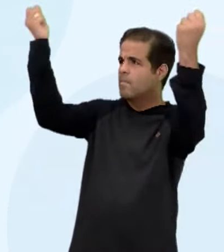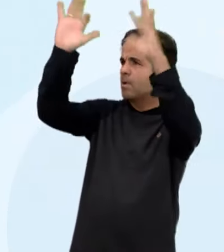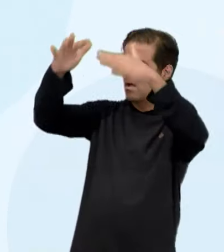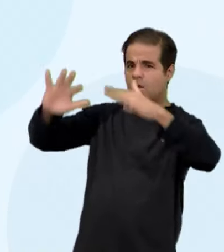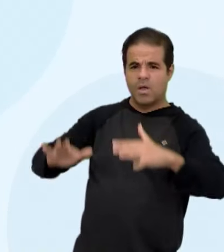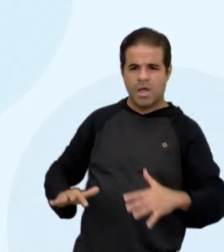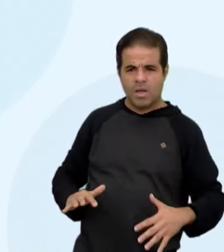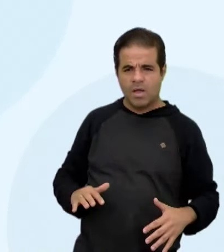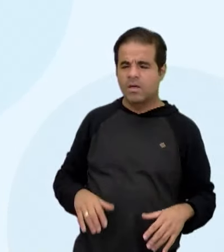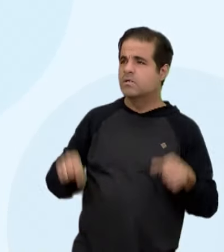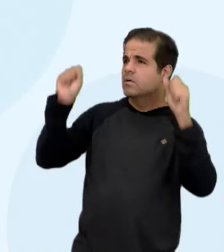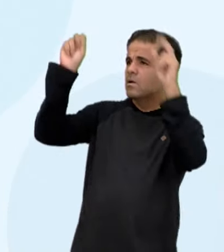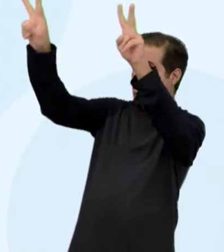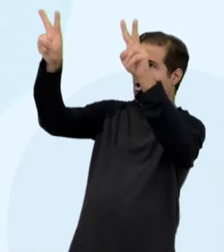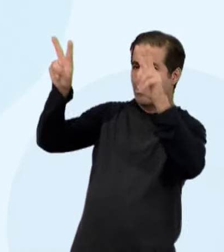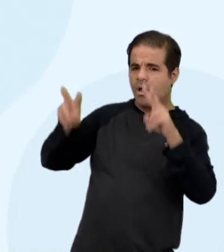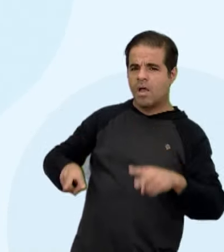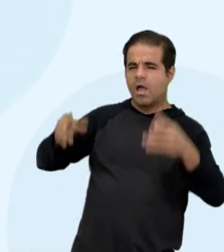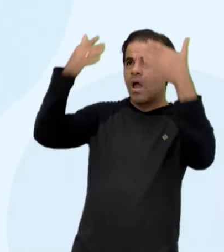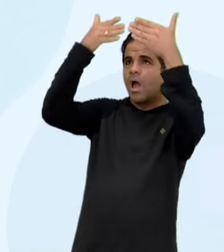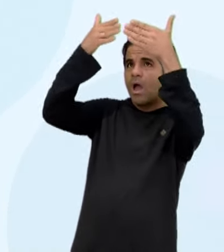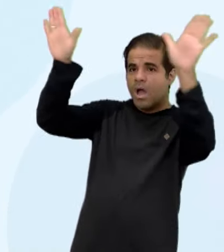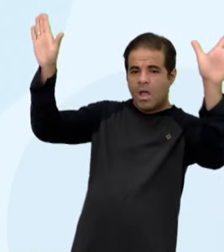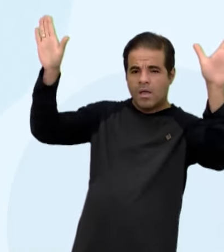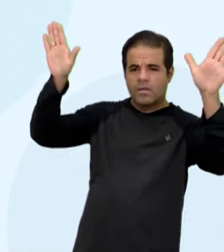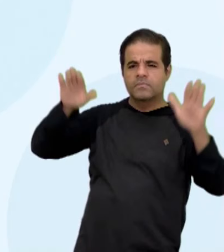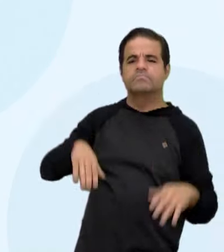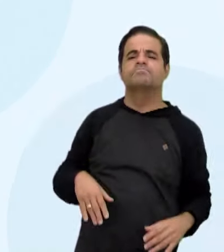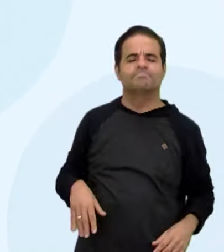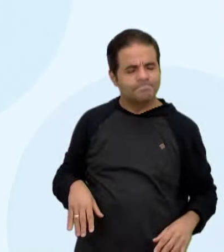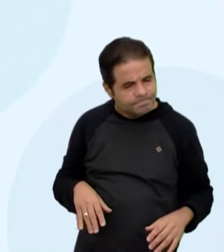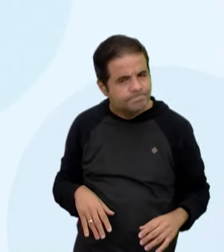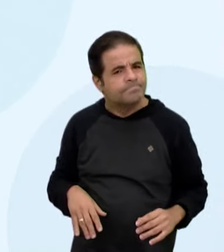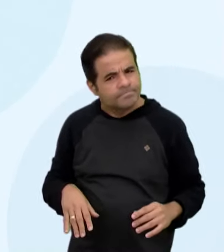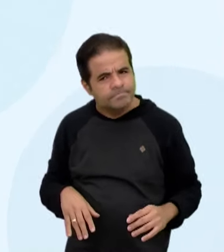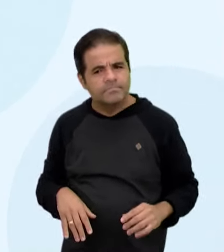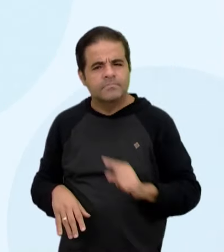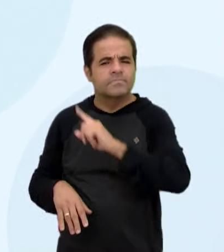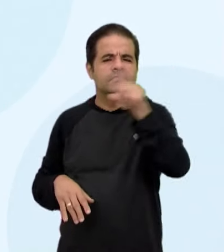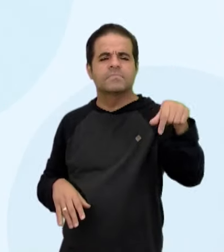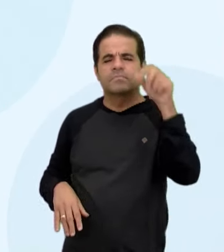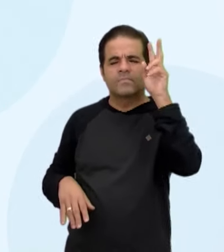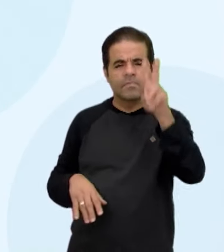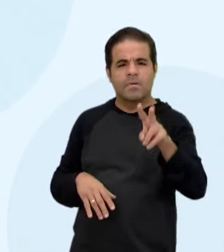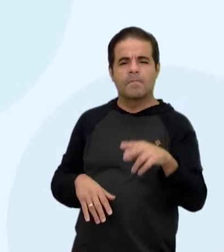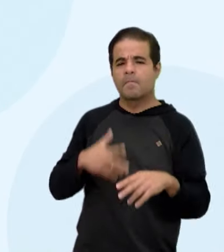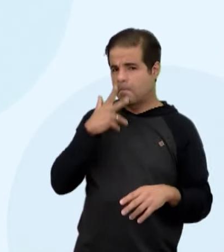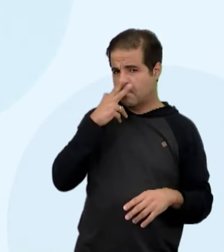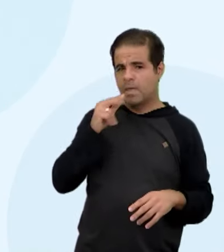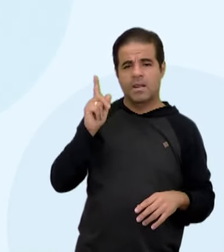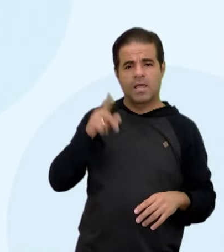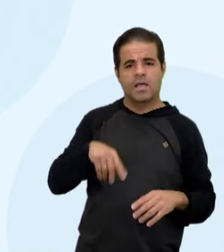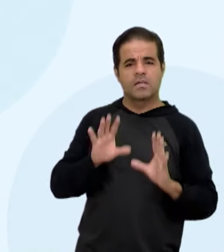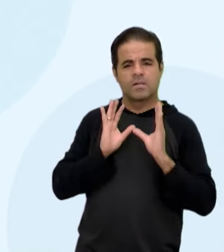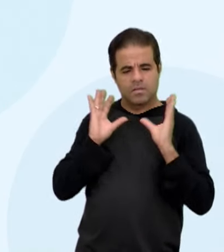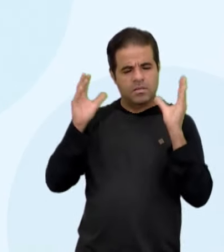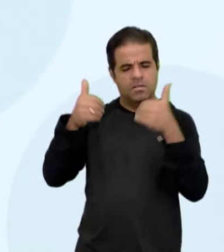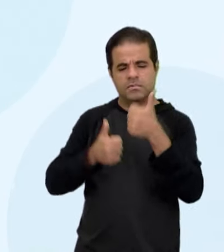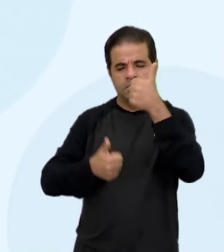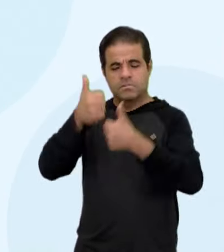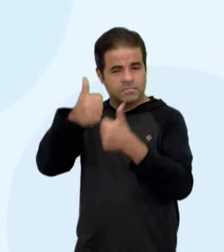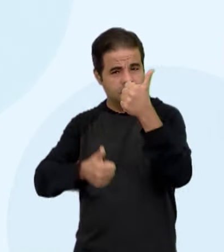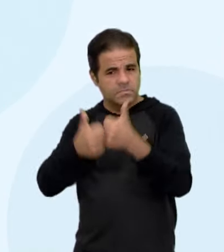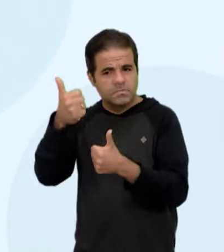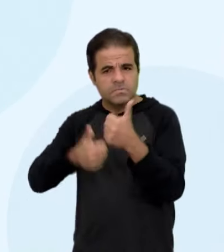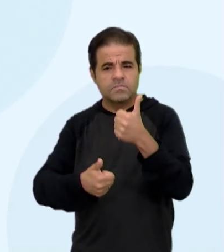E a gente está vendo essa imagem ampliada aqui na tela, né? Então, para vocês verem, né, parece realmente um estádio de futebol, né? Então,